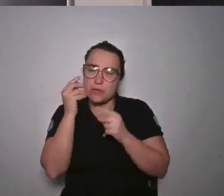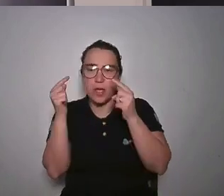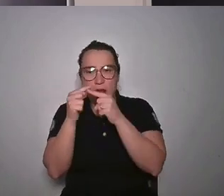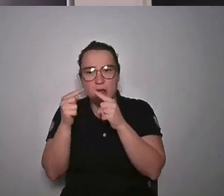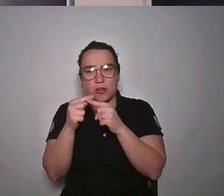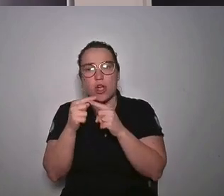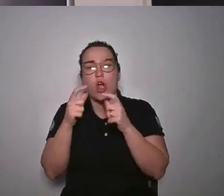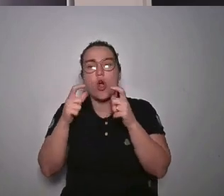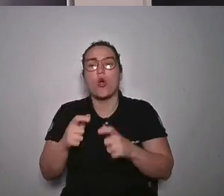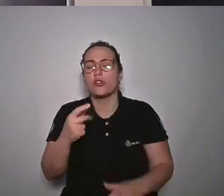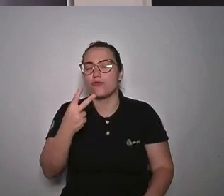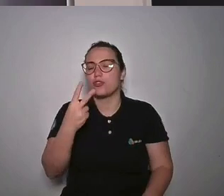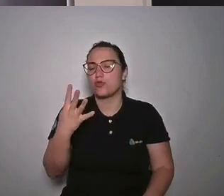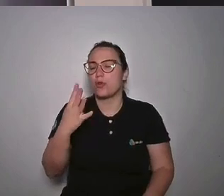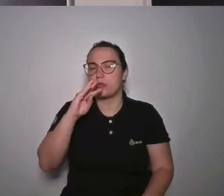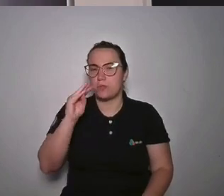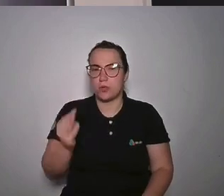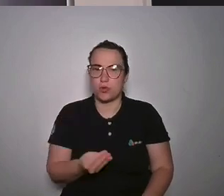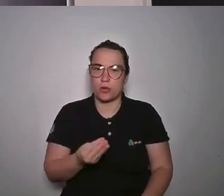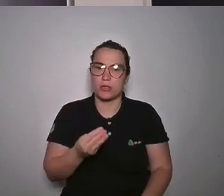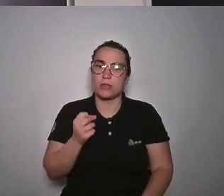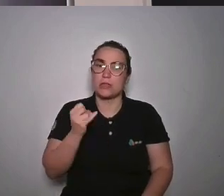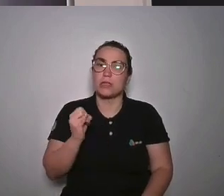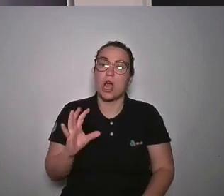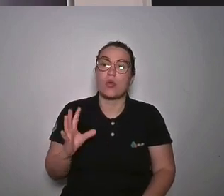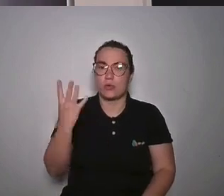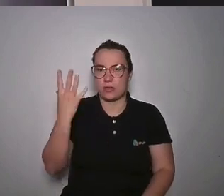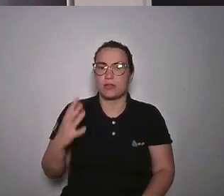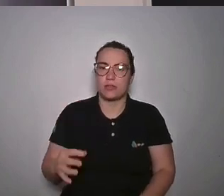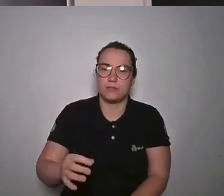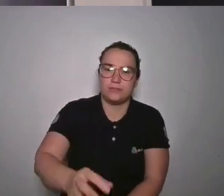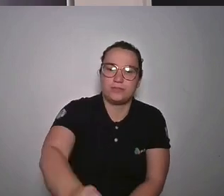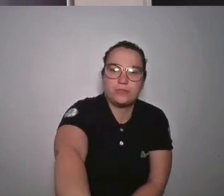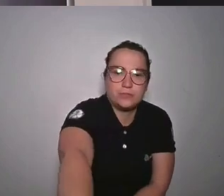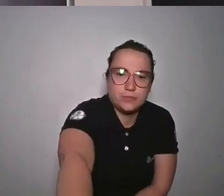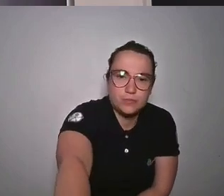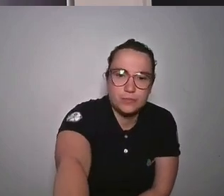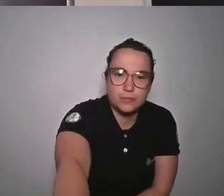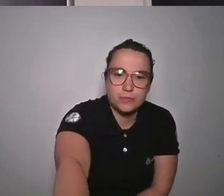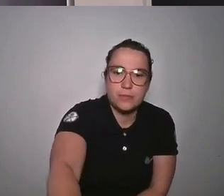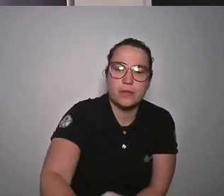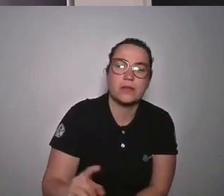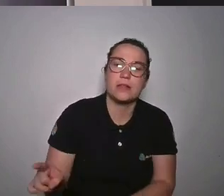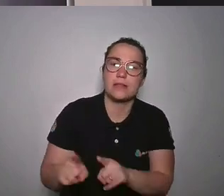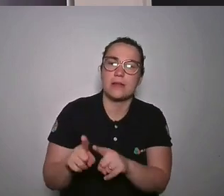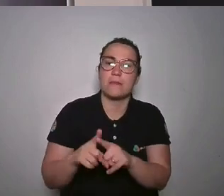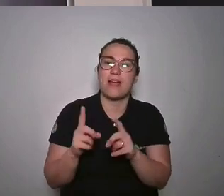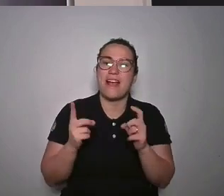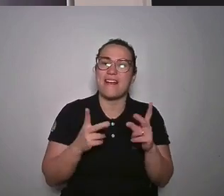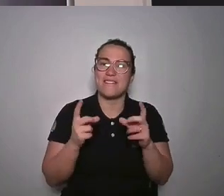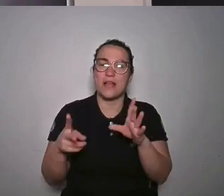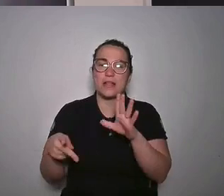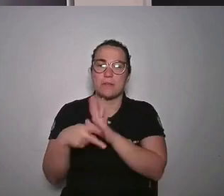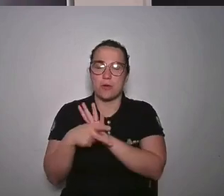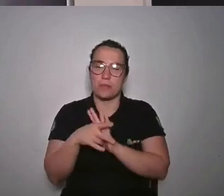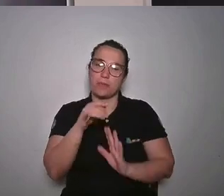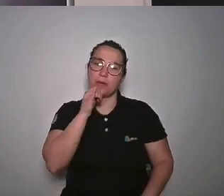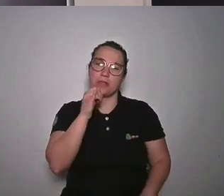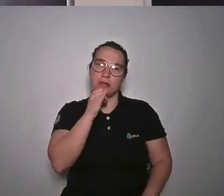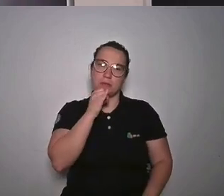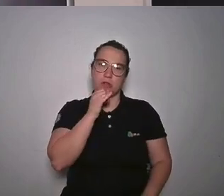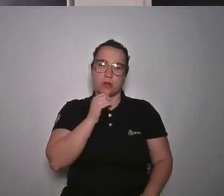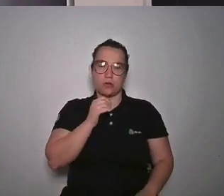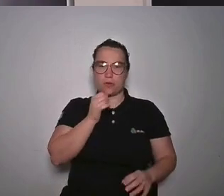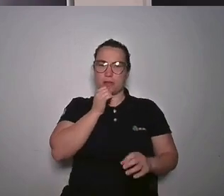24 milhões, se por um acaso entrar os cofres do município. Alienação de bens são as vendas dos bens próprios. Por exemplo, o município vende um